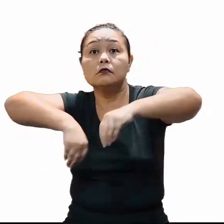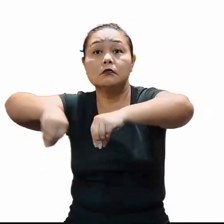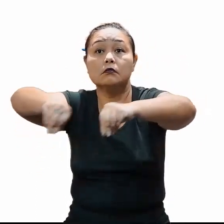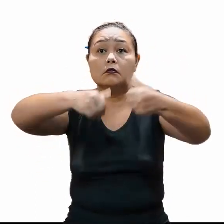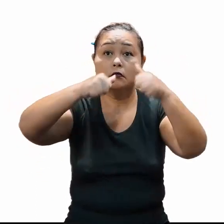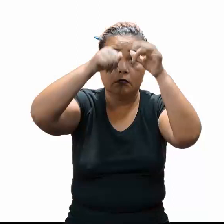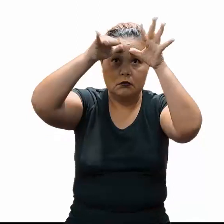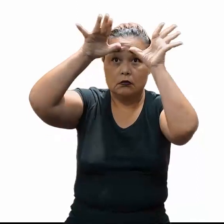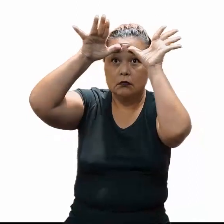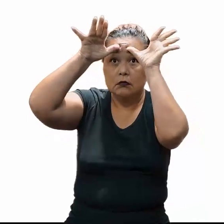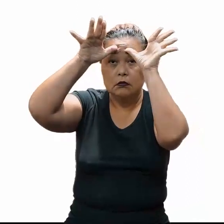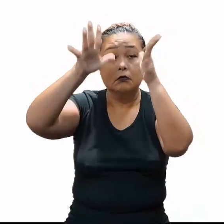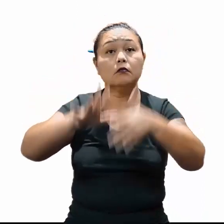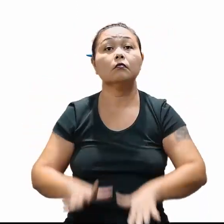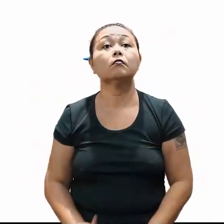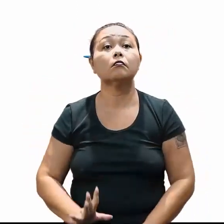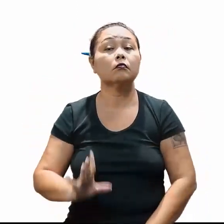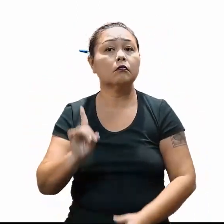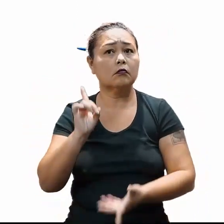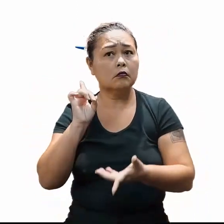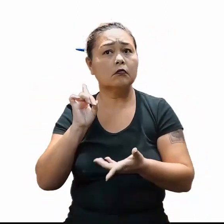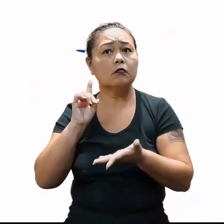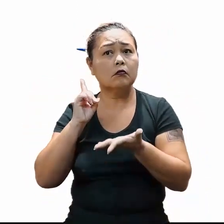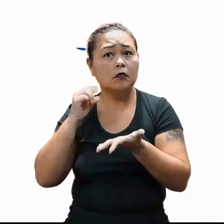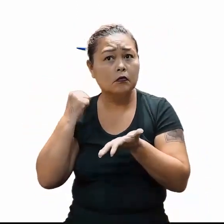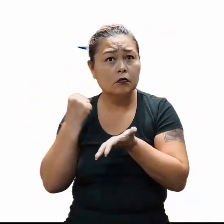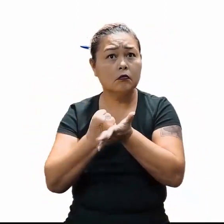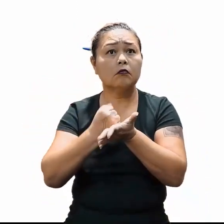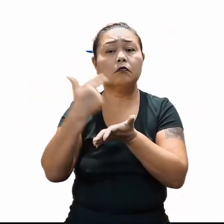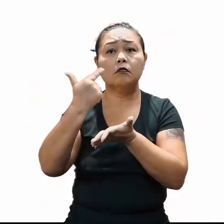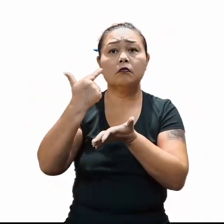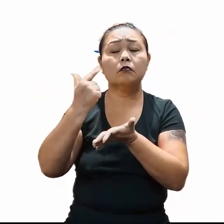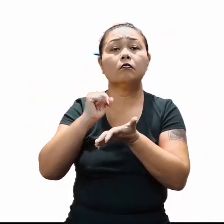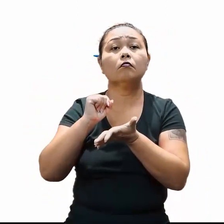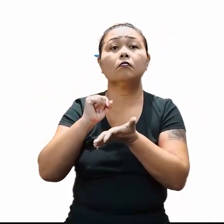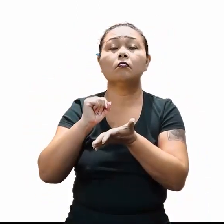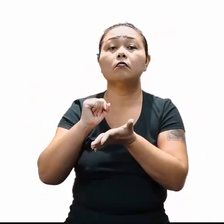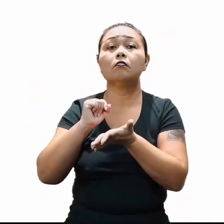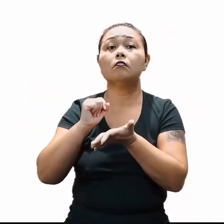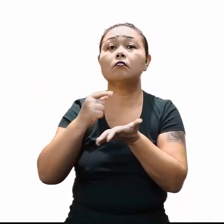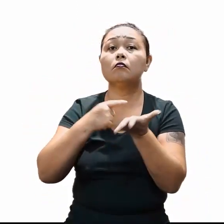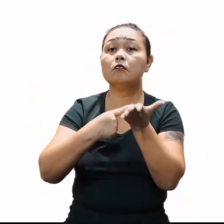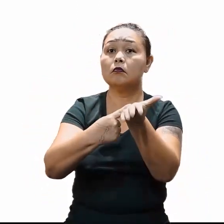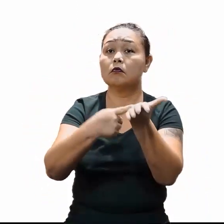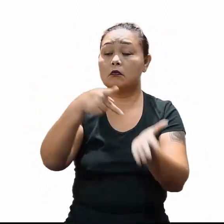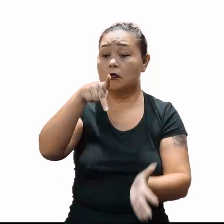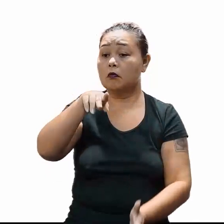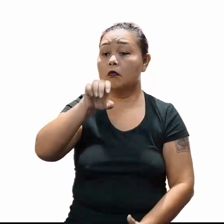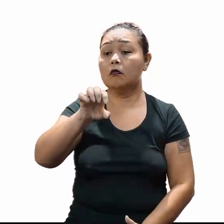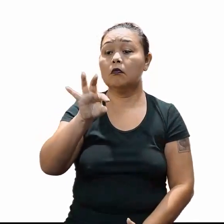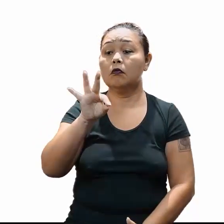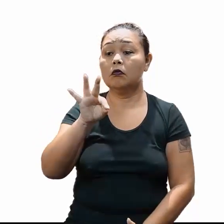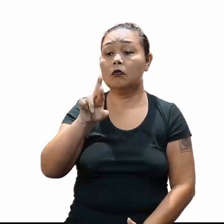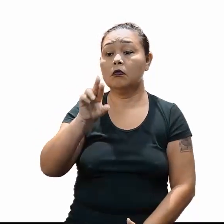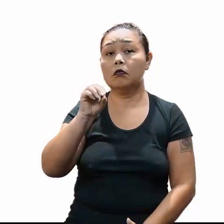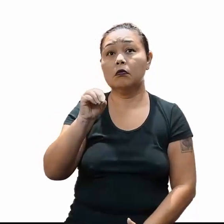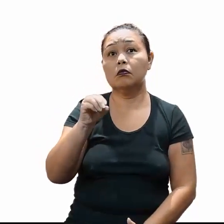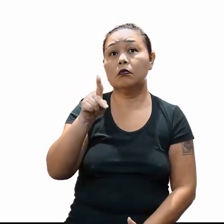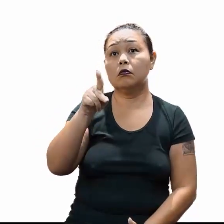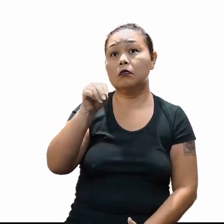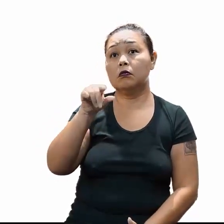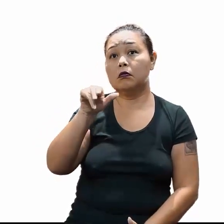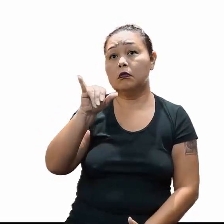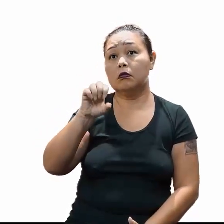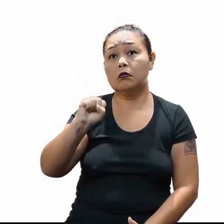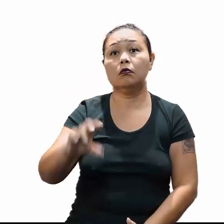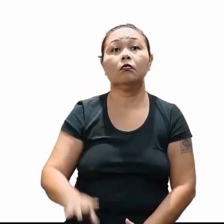lá no primeiro ciclo da borracha e vai se consolidar aqui no segundo. O Tratado de Petrópolis também, que vai ser no primeiro ciclo da